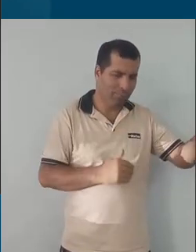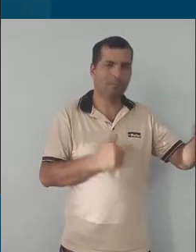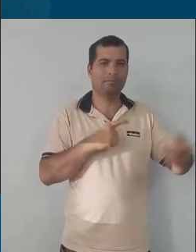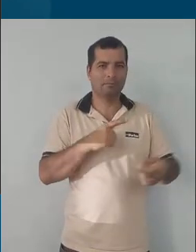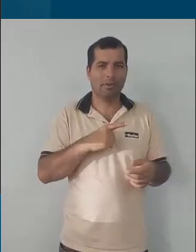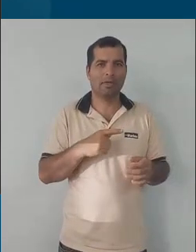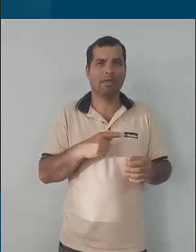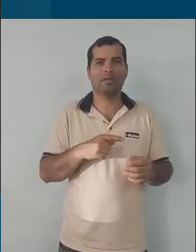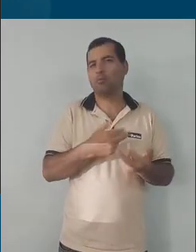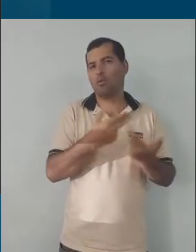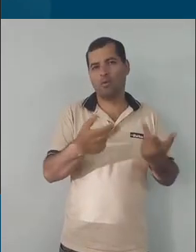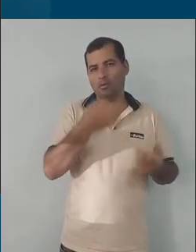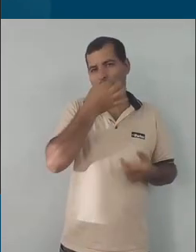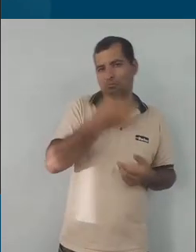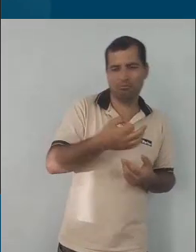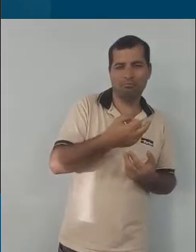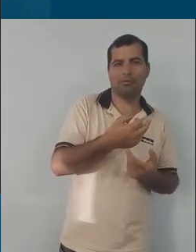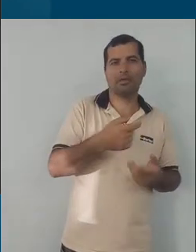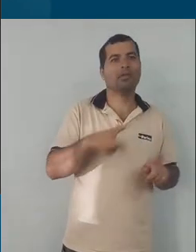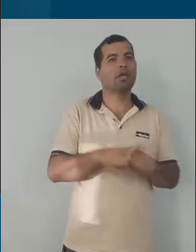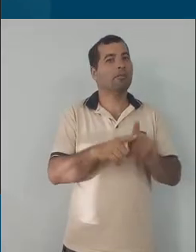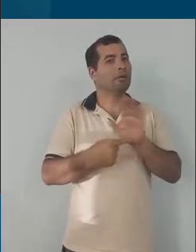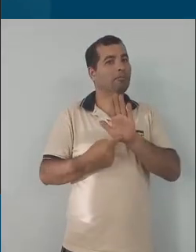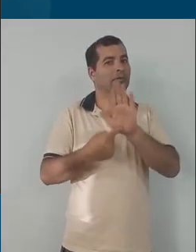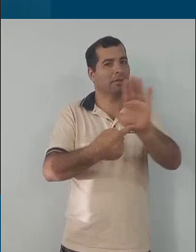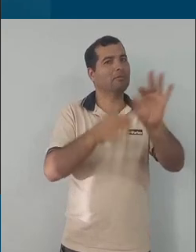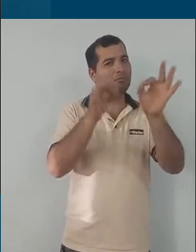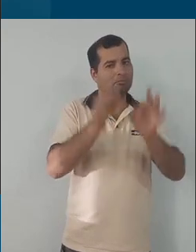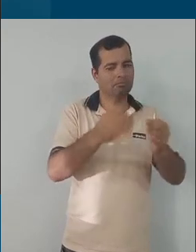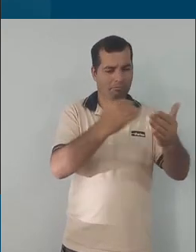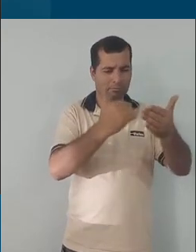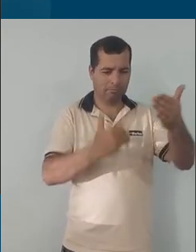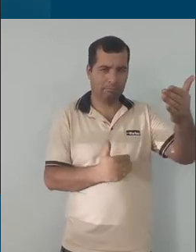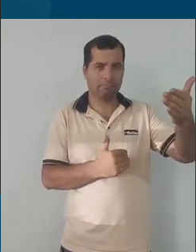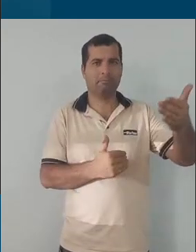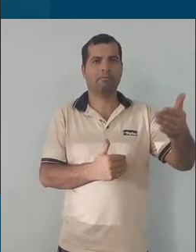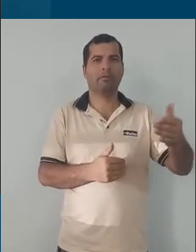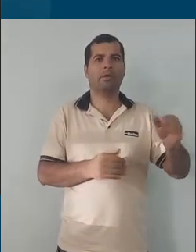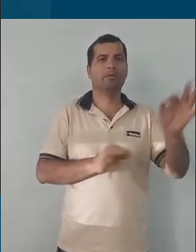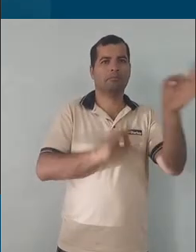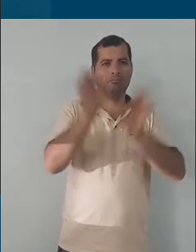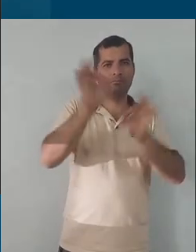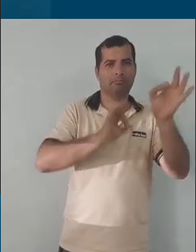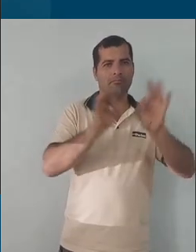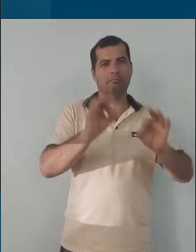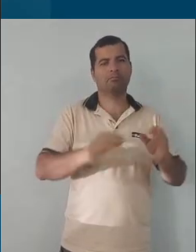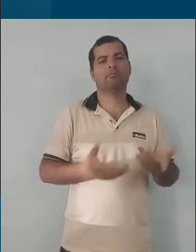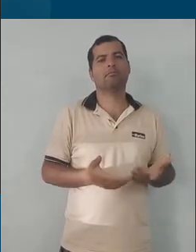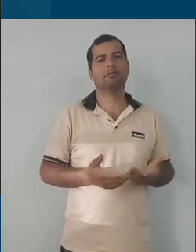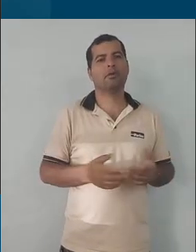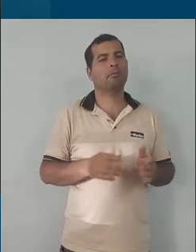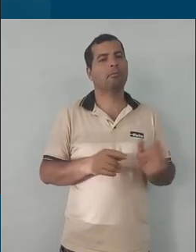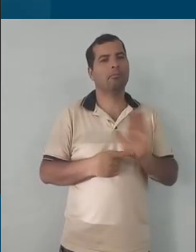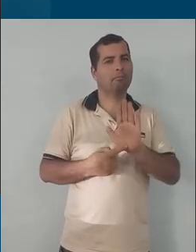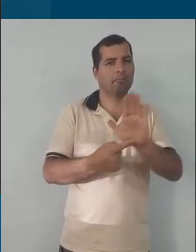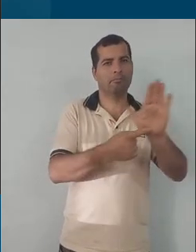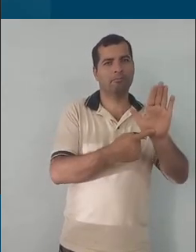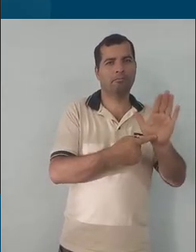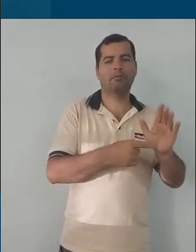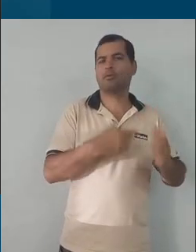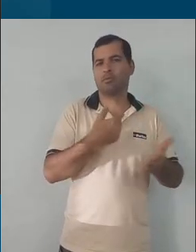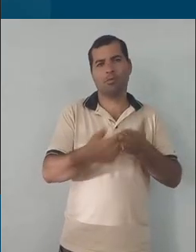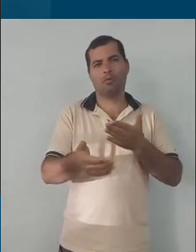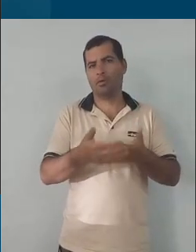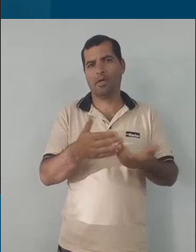nós pretendemos apresentar, então, sistematizando essas contribuições todas, uma proposta. Como qualquer questão curricular,